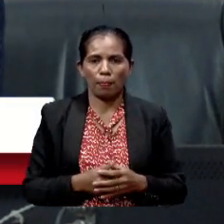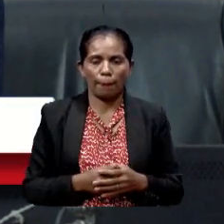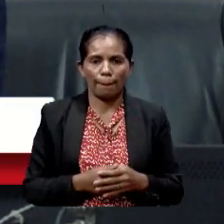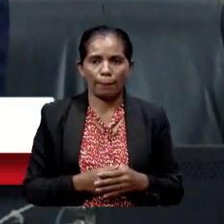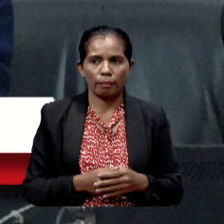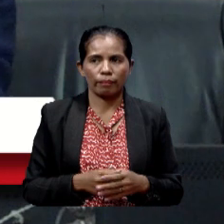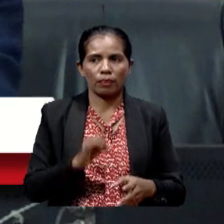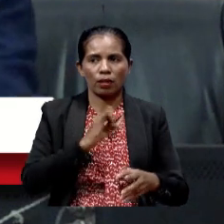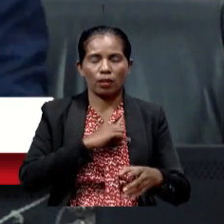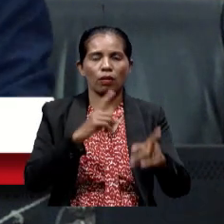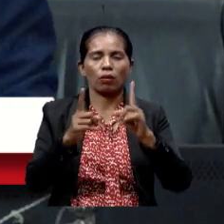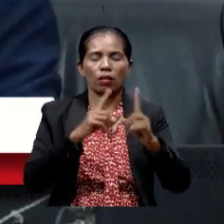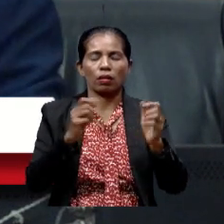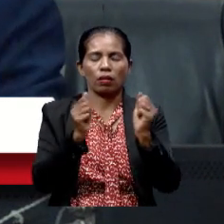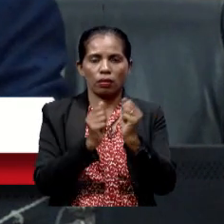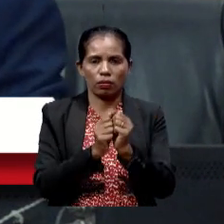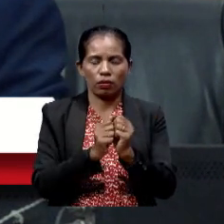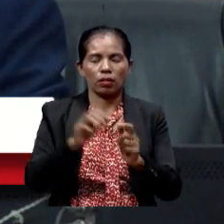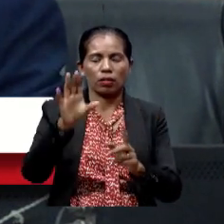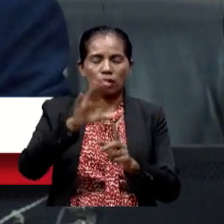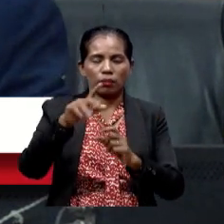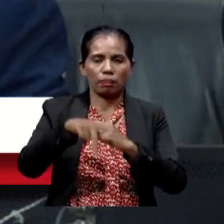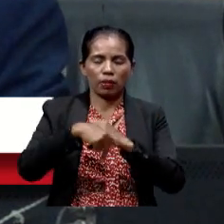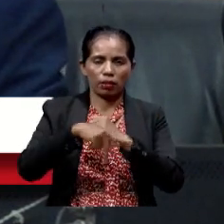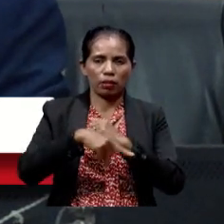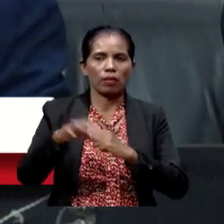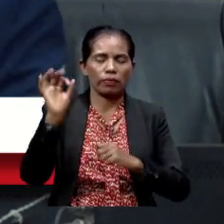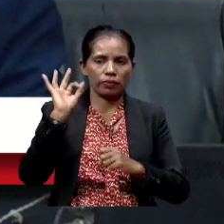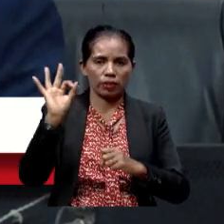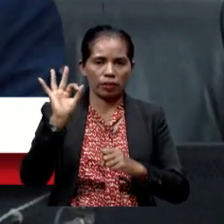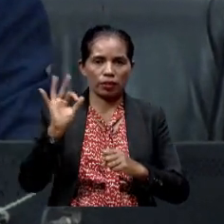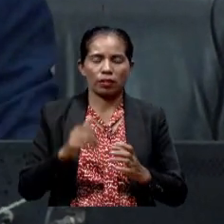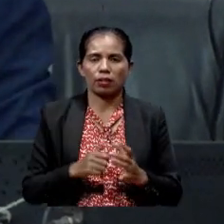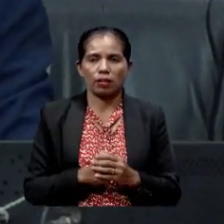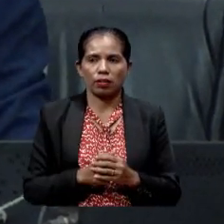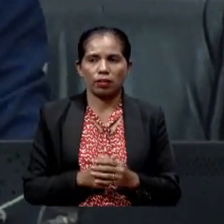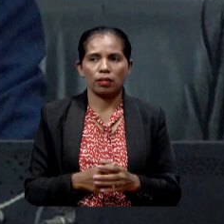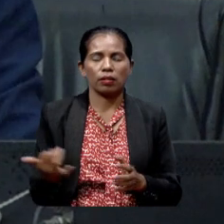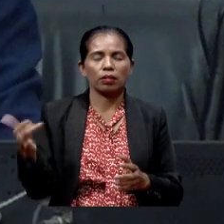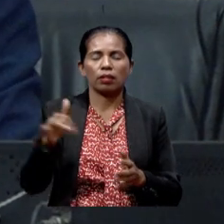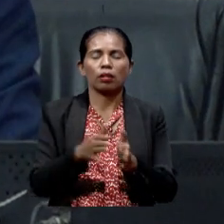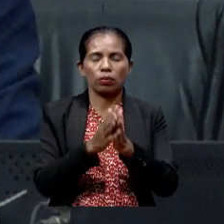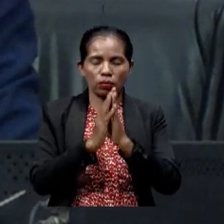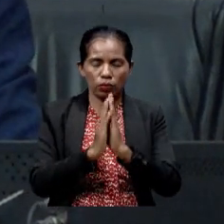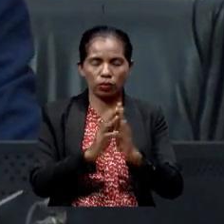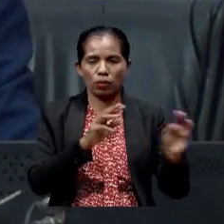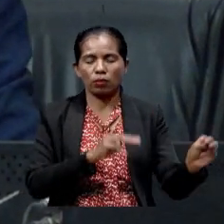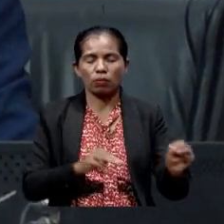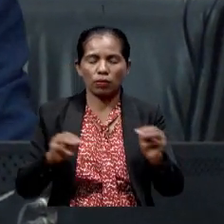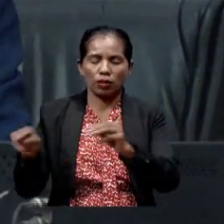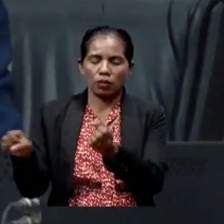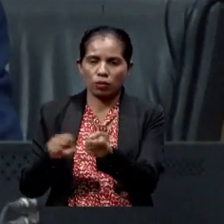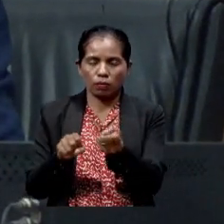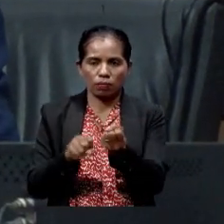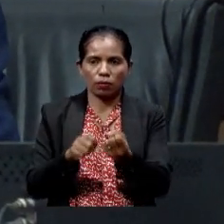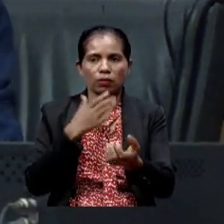ao colher tuan ho chefe bancada Fretlin, se eu uso adiamento para tu contribuir dia que leu para